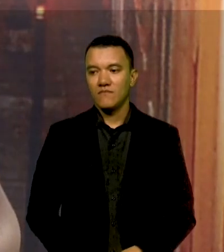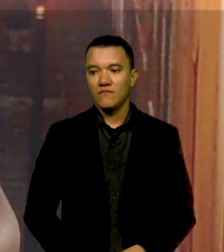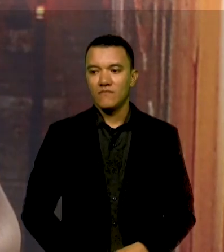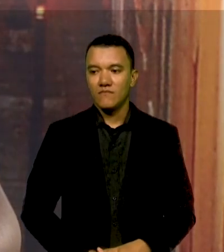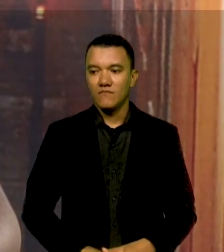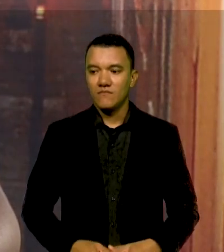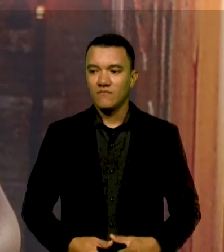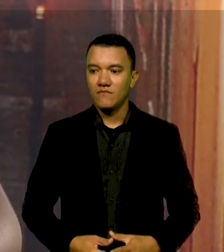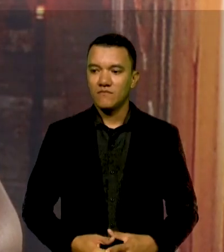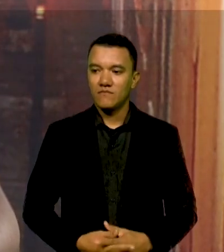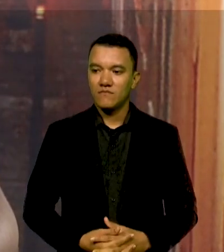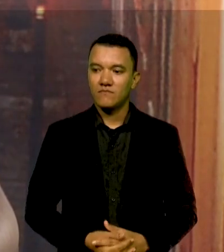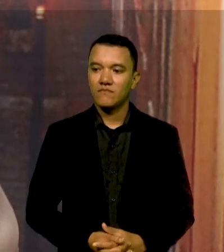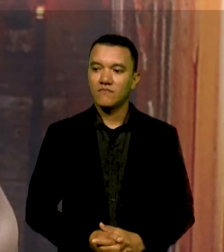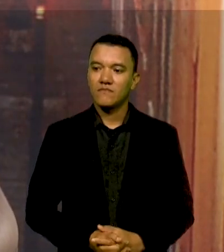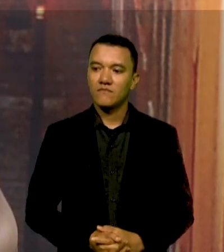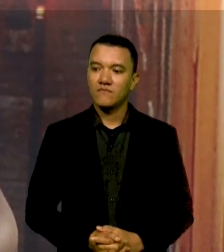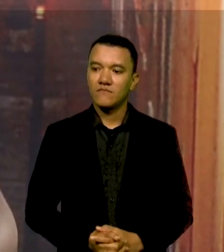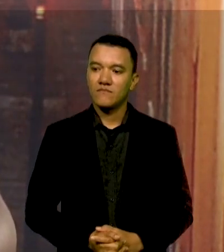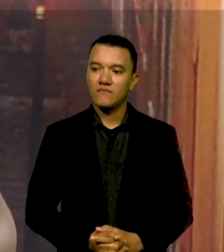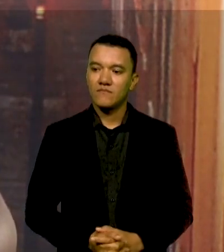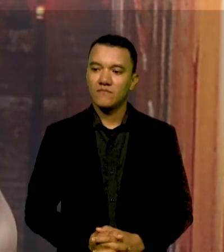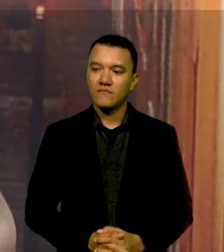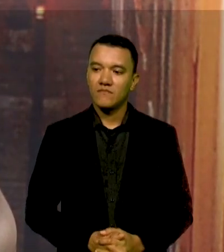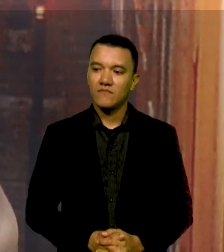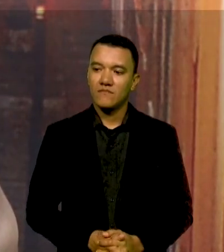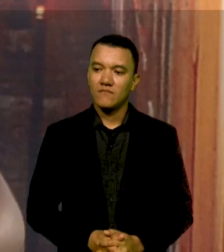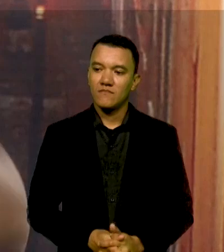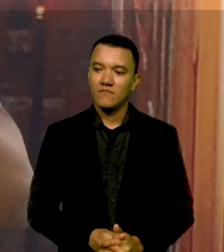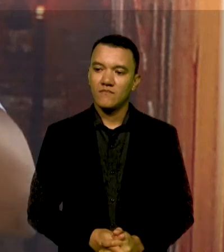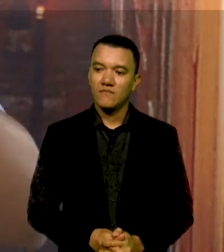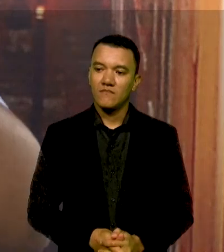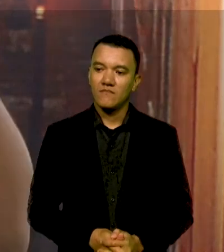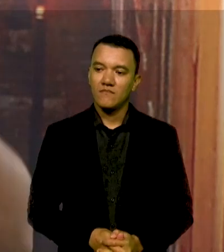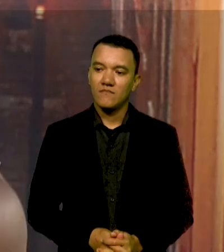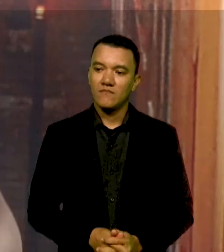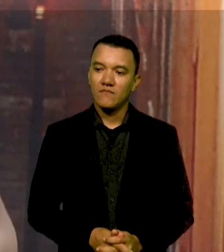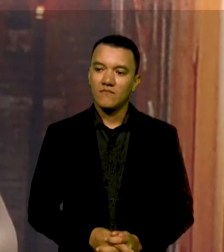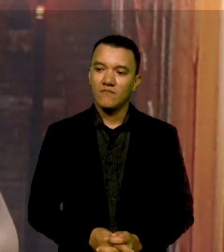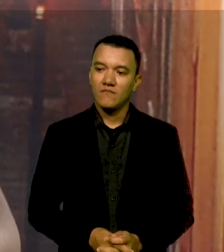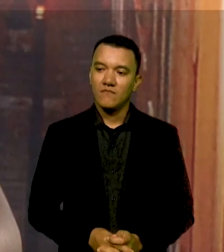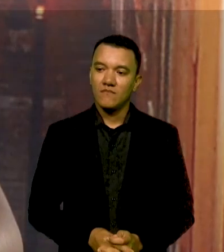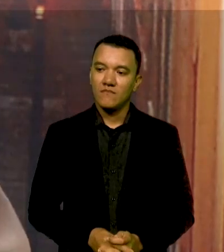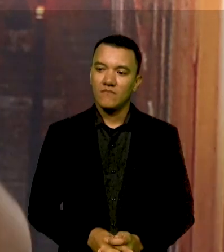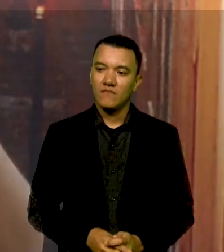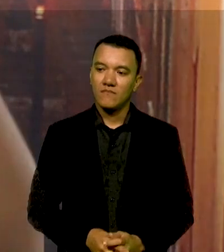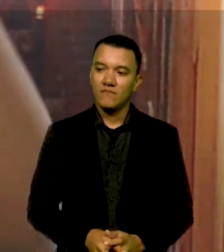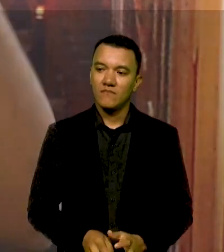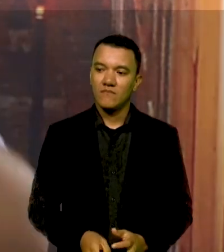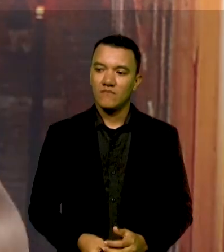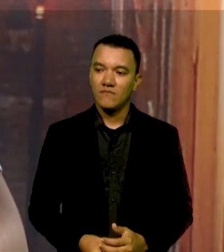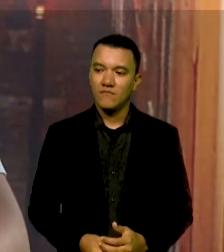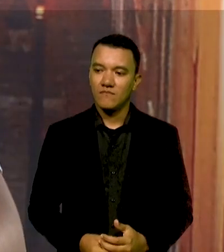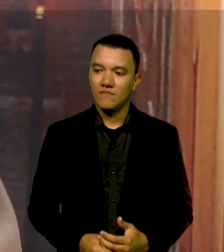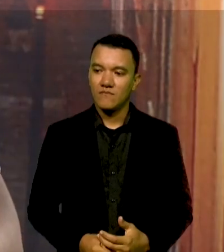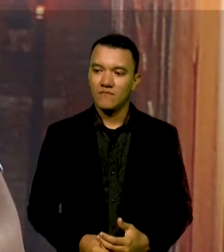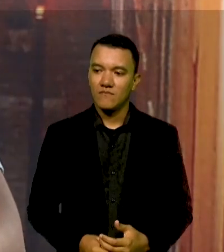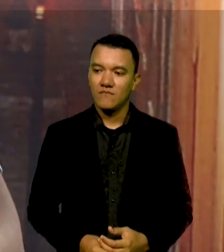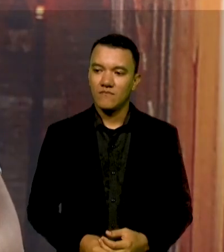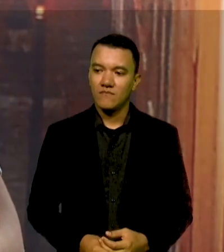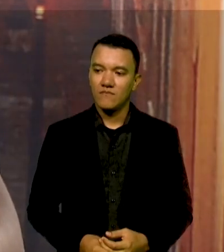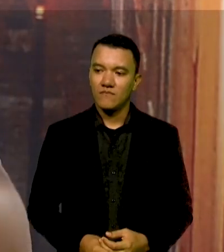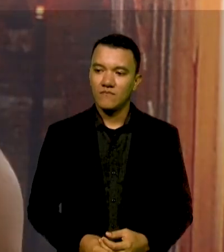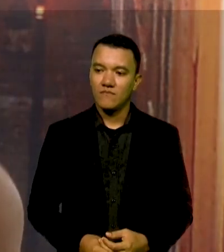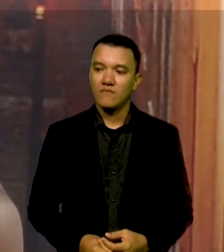luta. Então, com as leis, e especialmente a Lei 10.436 de 2002, a Lei da Libras, nós temos conquistas